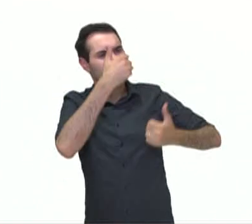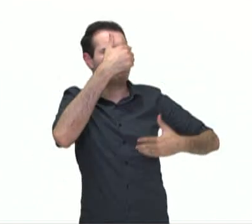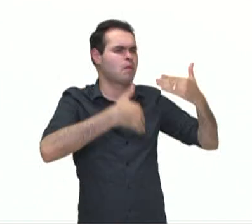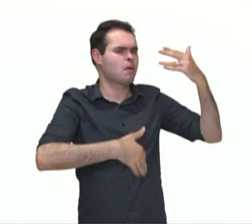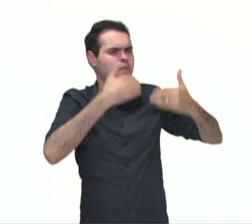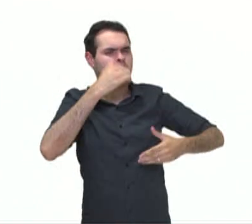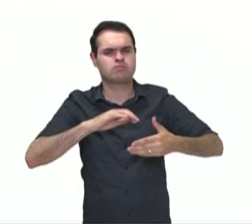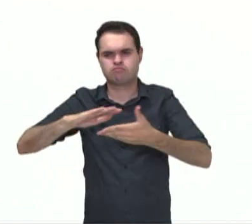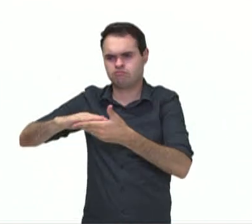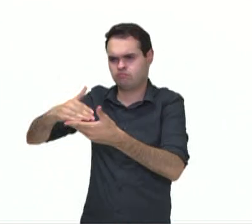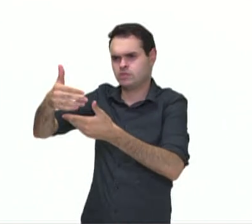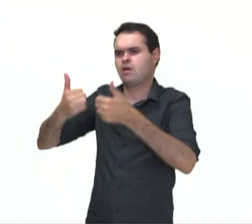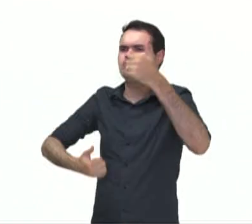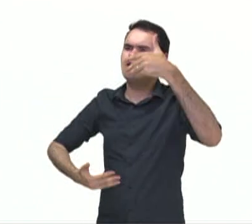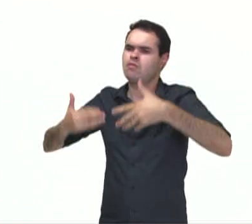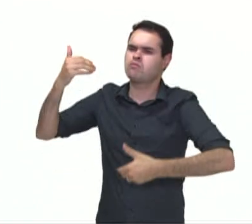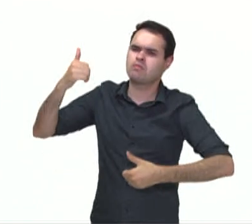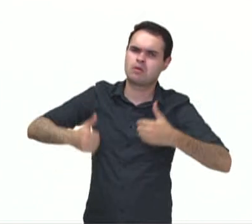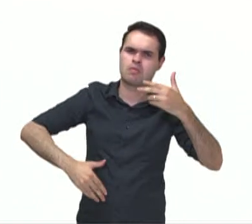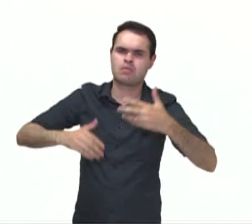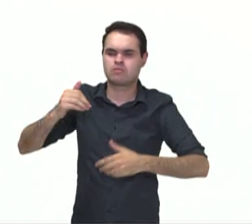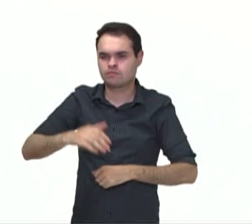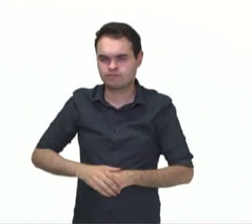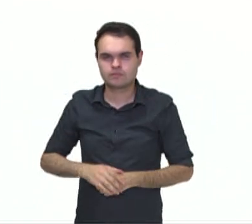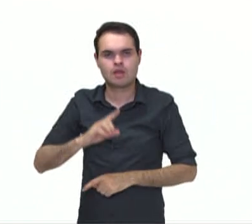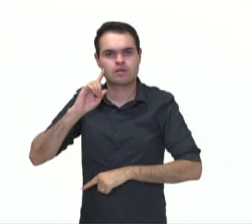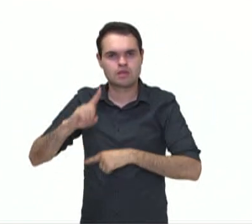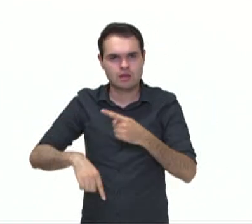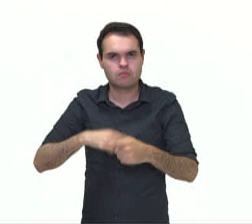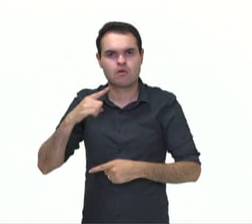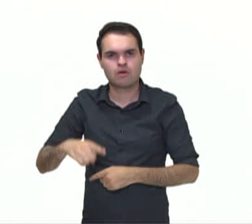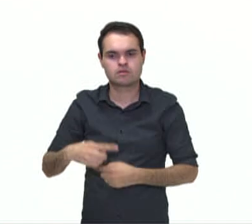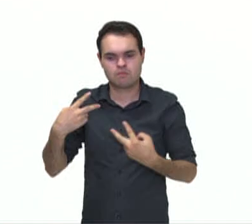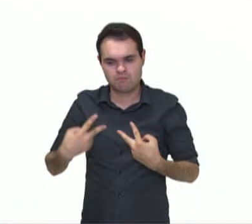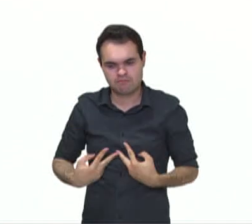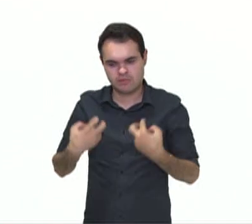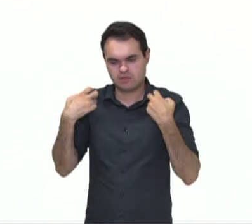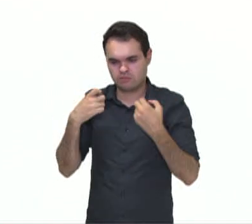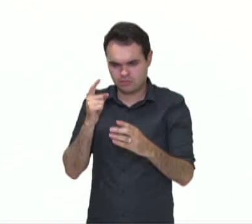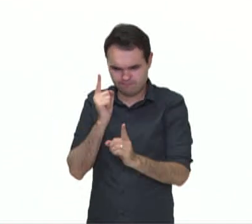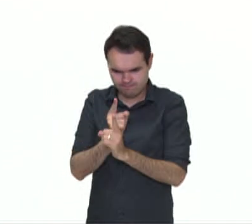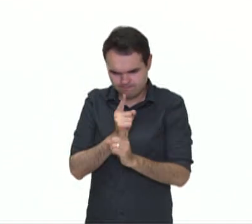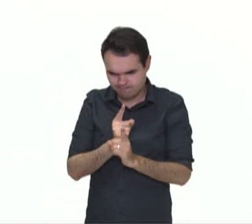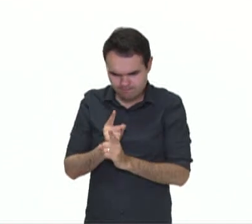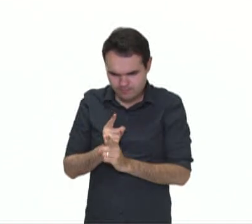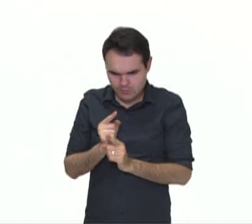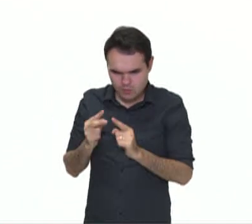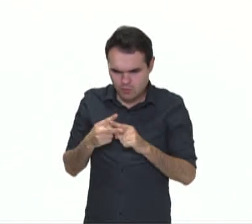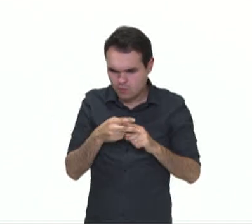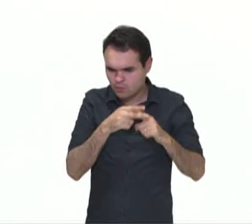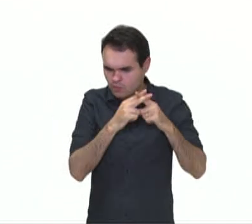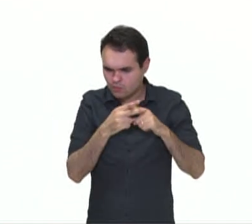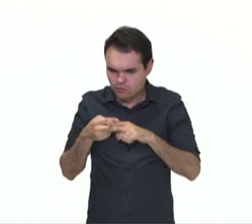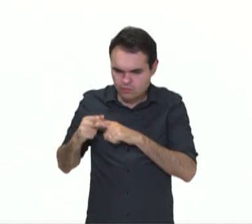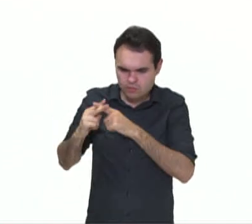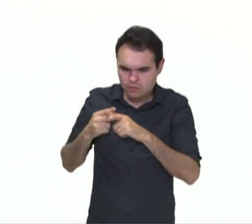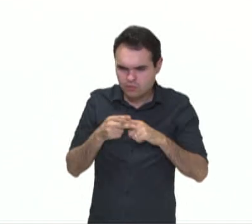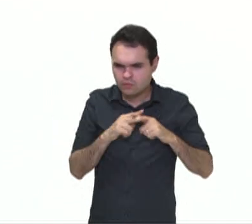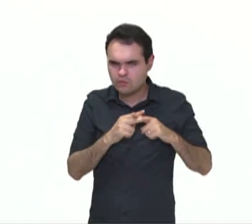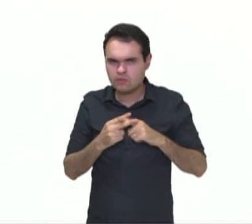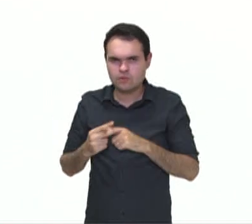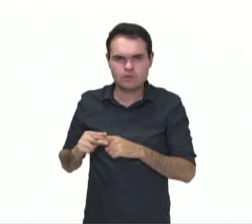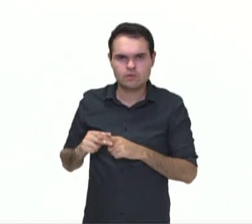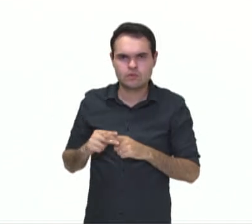fala. Quando você se ouve, fica mais fácil identificar como pode se aperfeiçoar e em que está